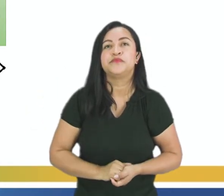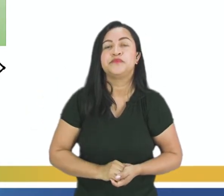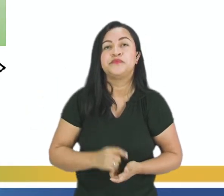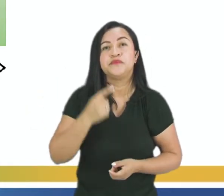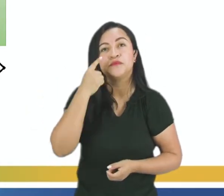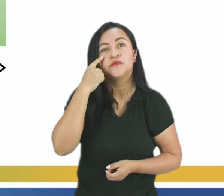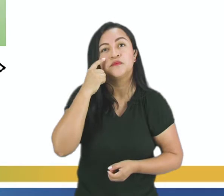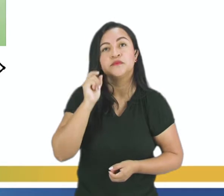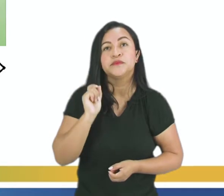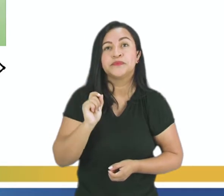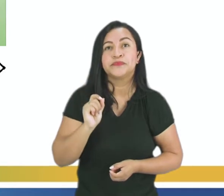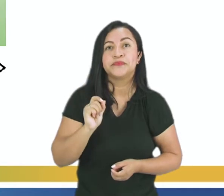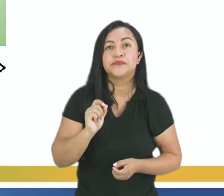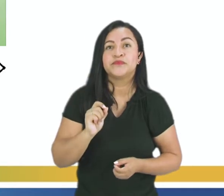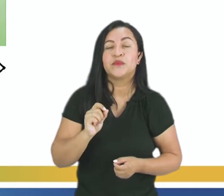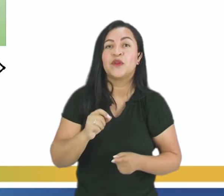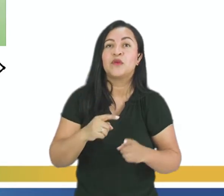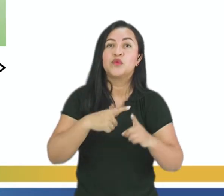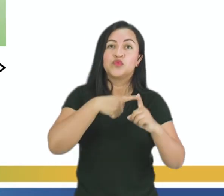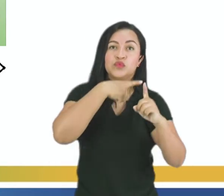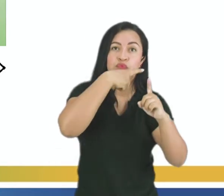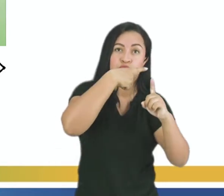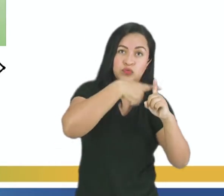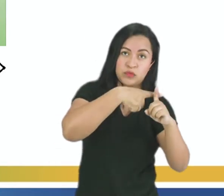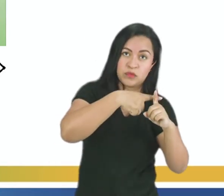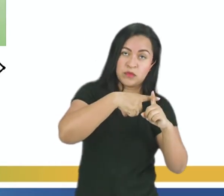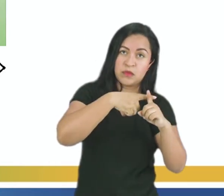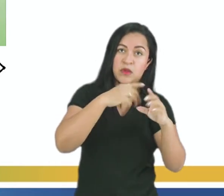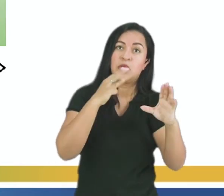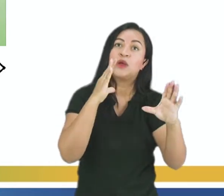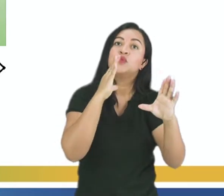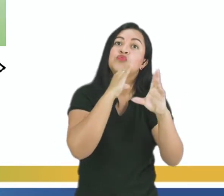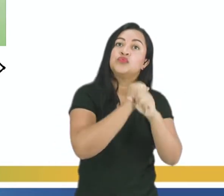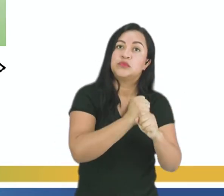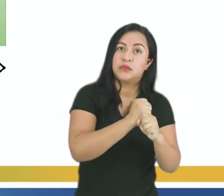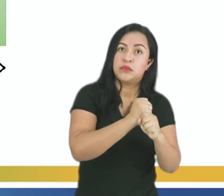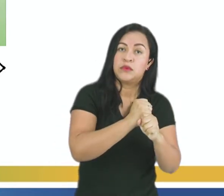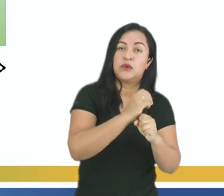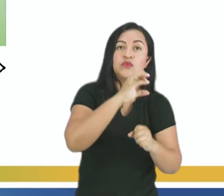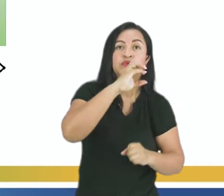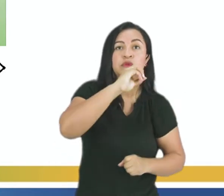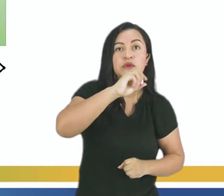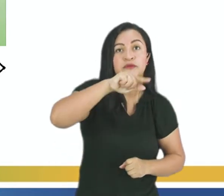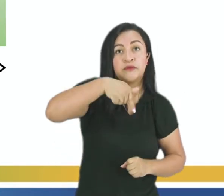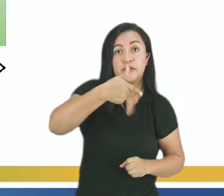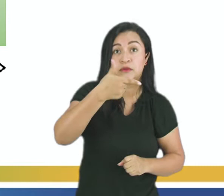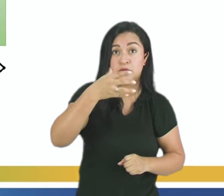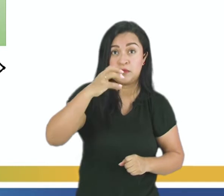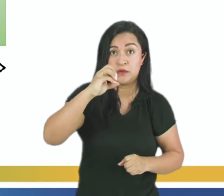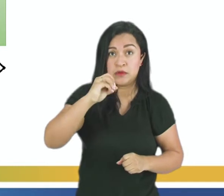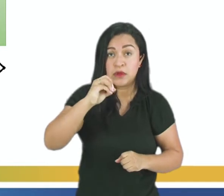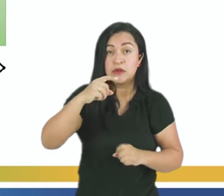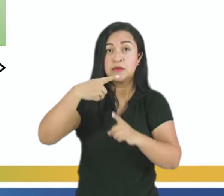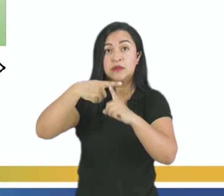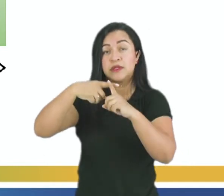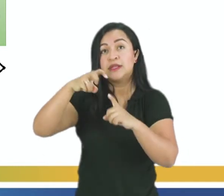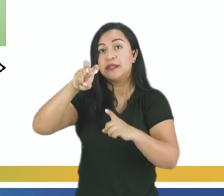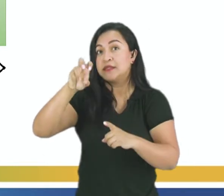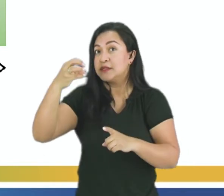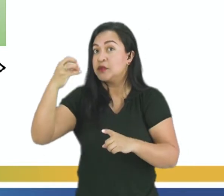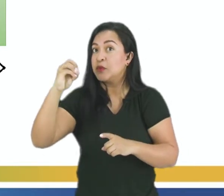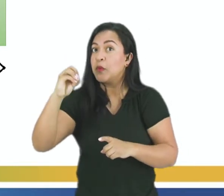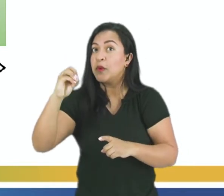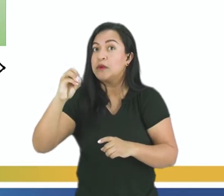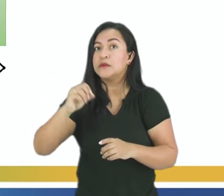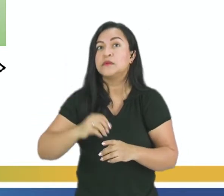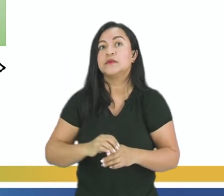Observe aí que nós agora vamos somar o 0,10, né, com 0,50. Isso vai dar 0,60, que